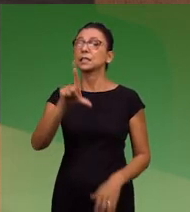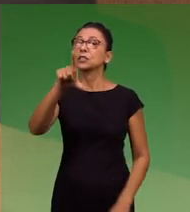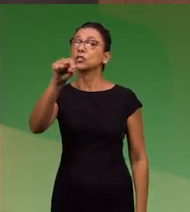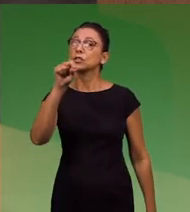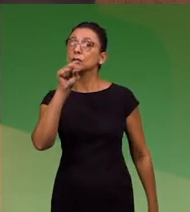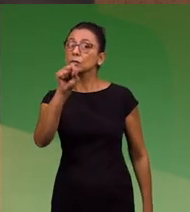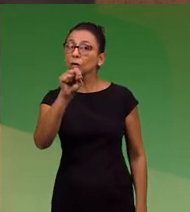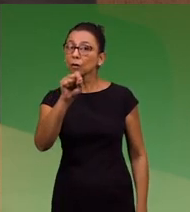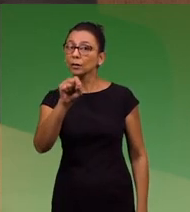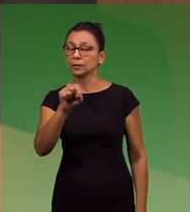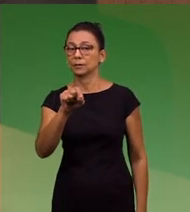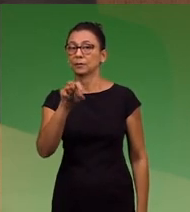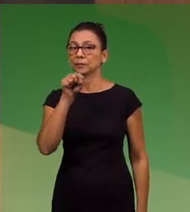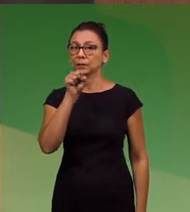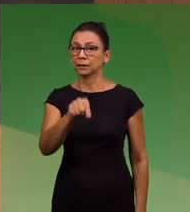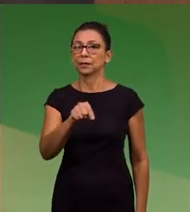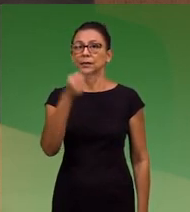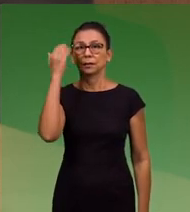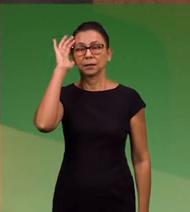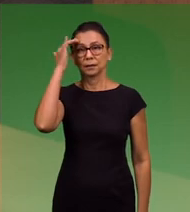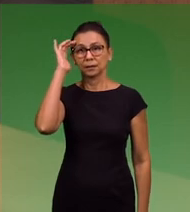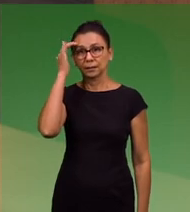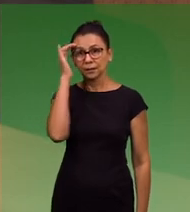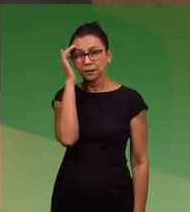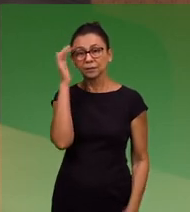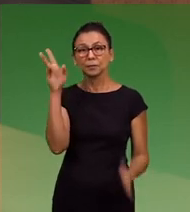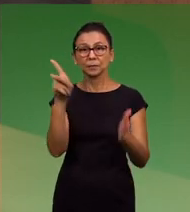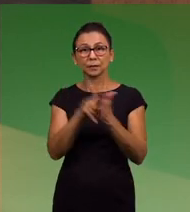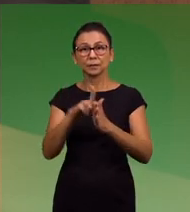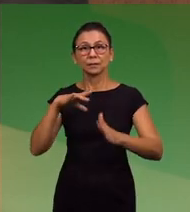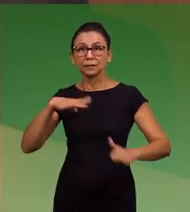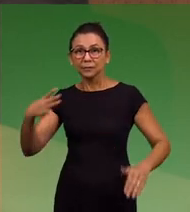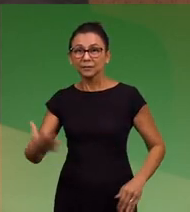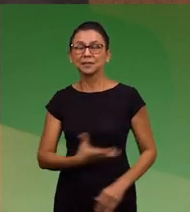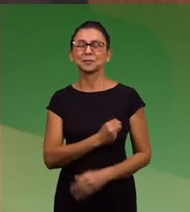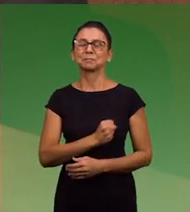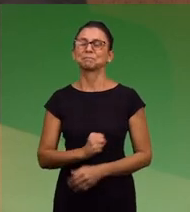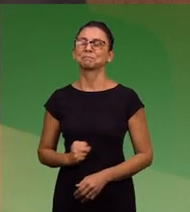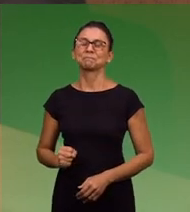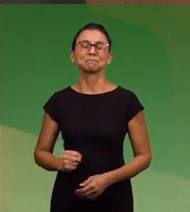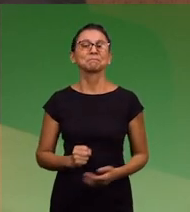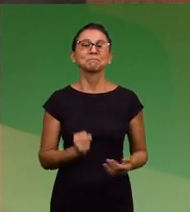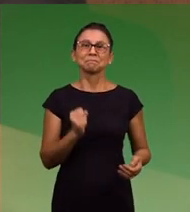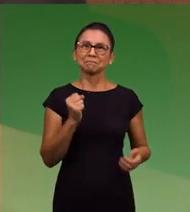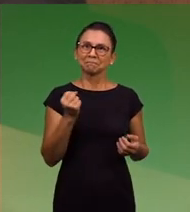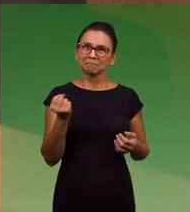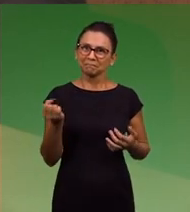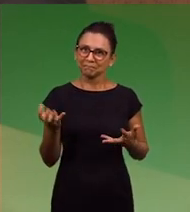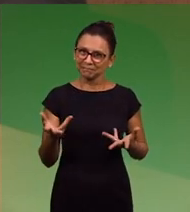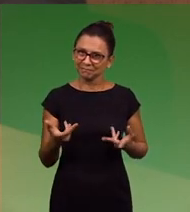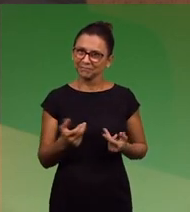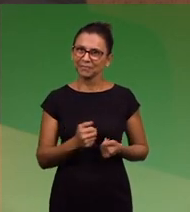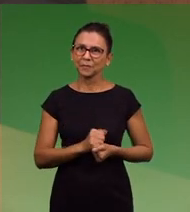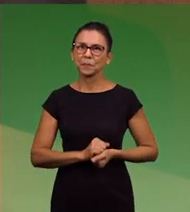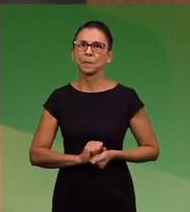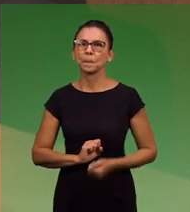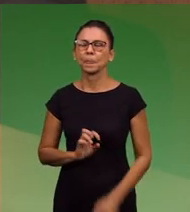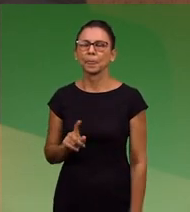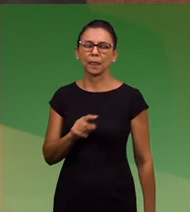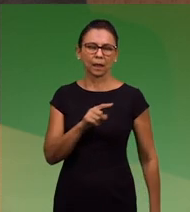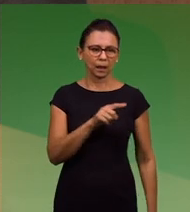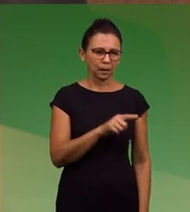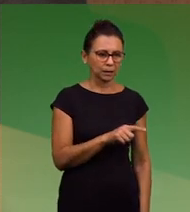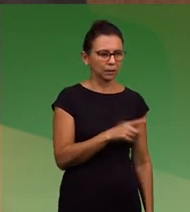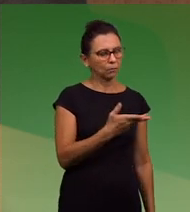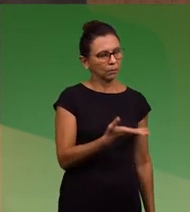que nós somos chamados para essa salvação. Que coisa maravilhosa. Muito bem, então a eleição, se é